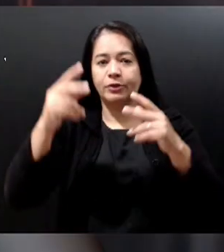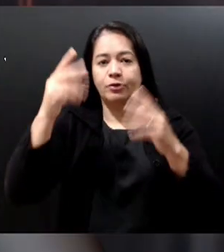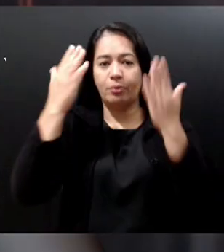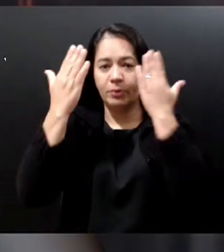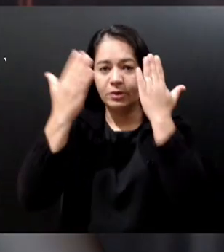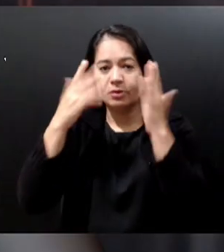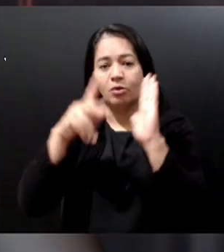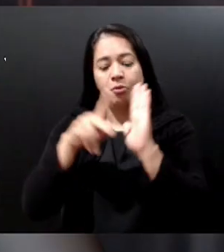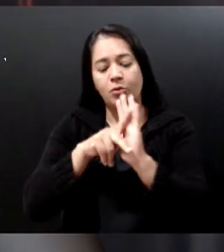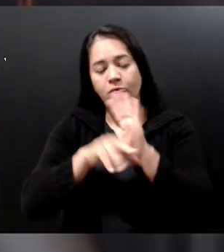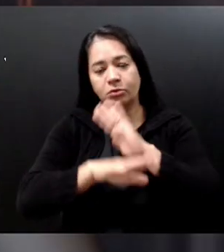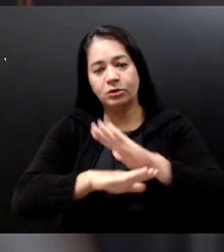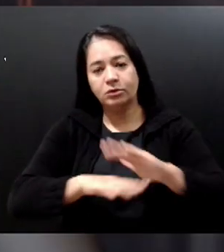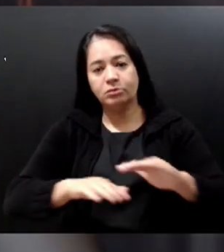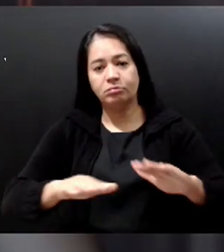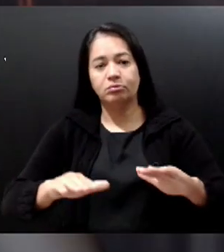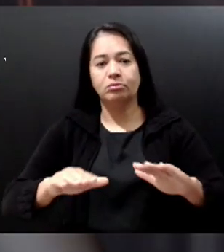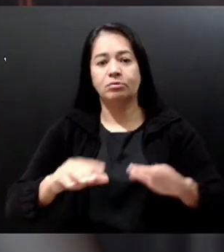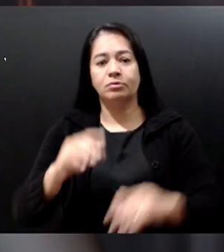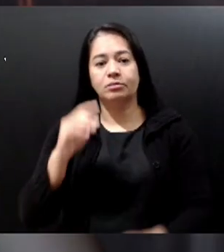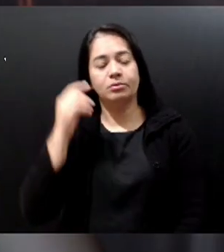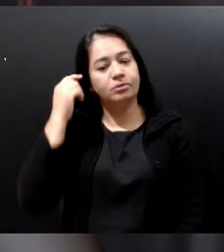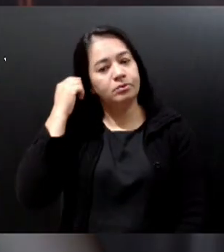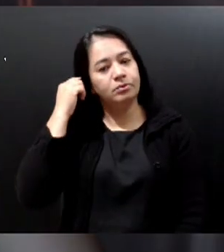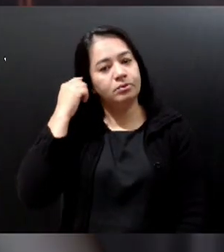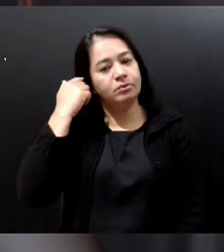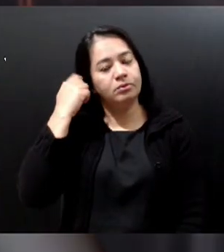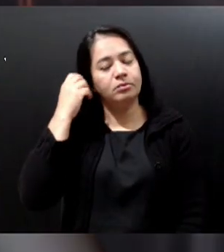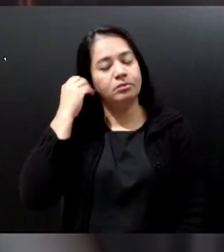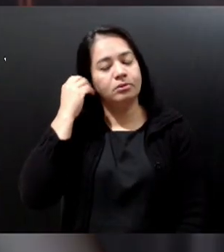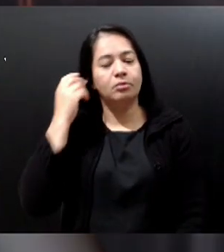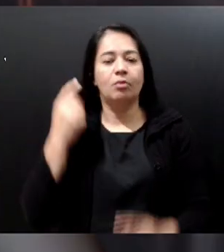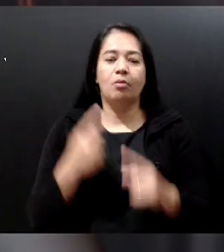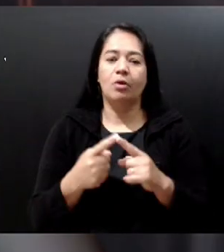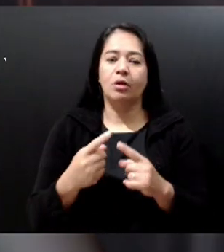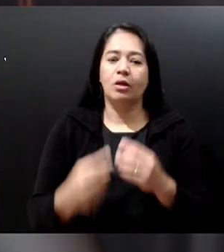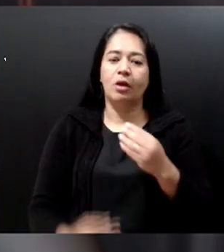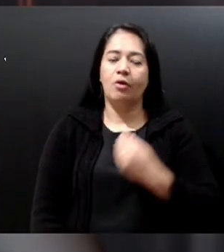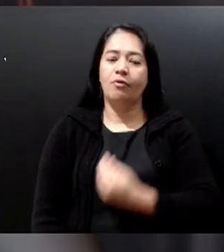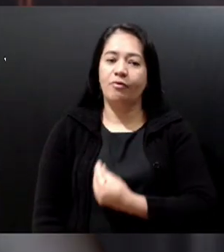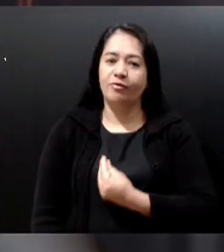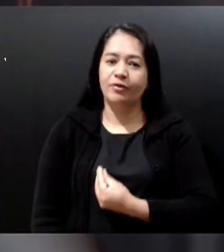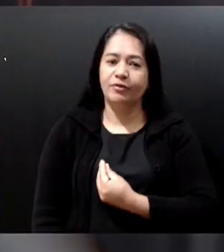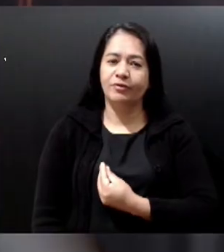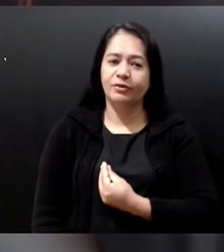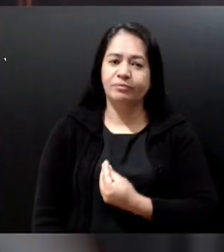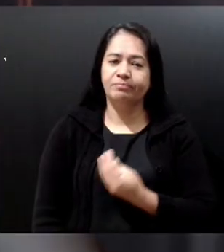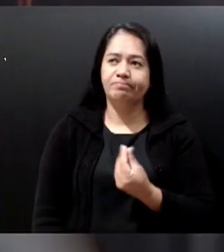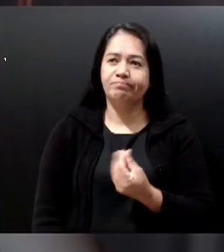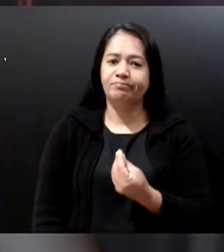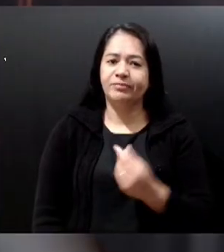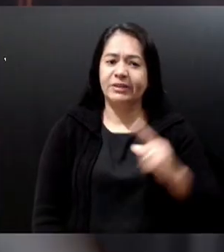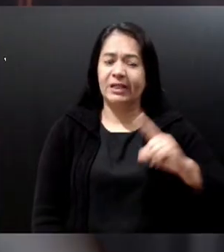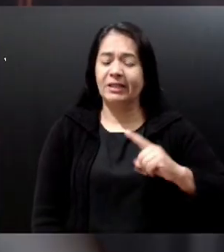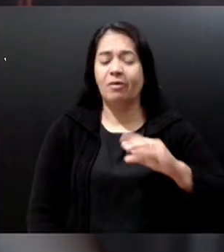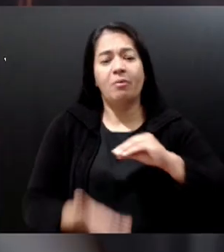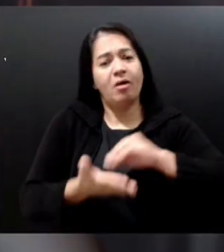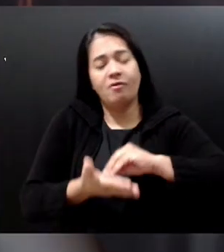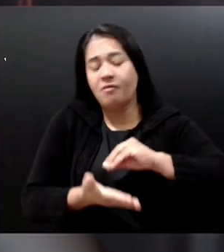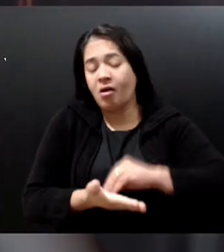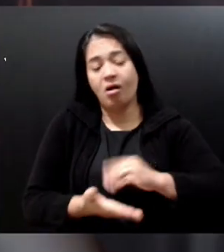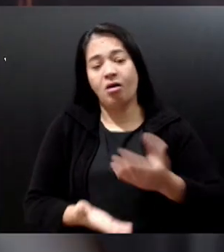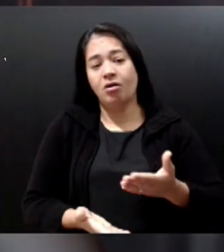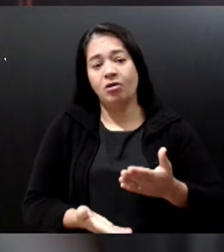que acabam, vivendo com, existe uma falta muitas vezes dessa figura do